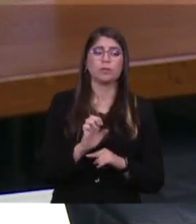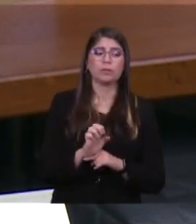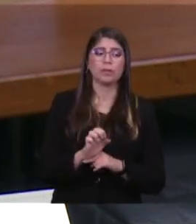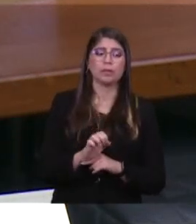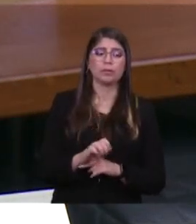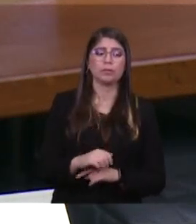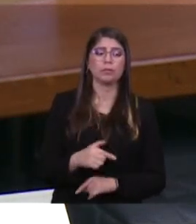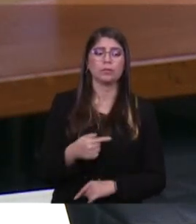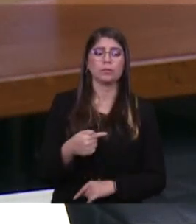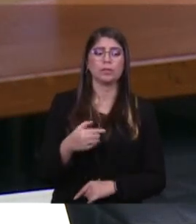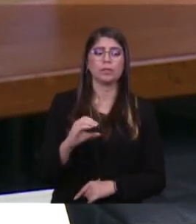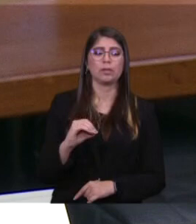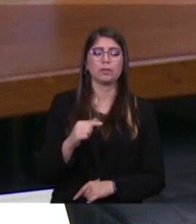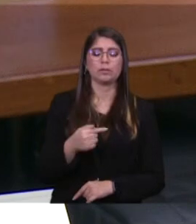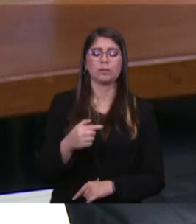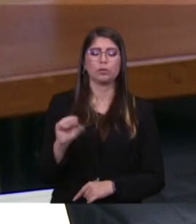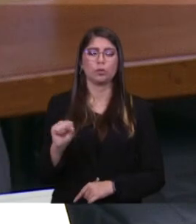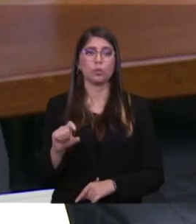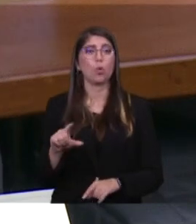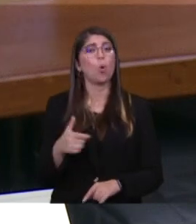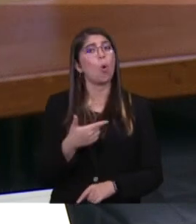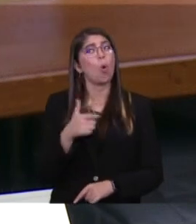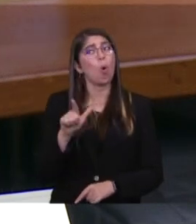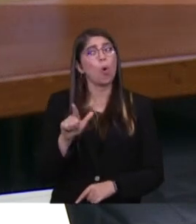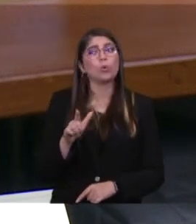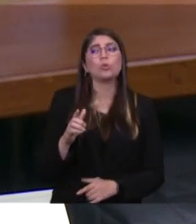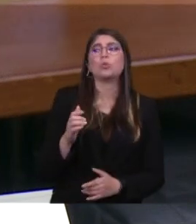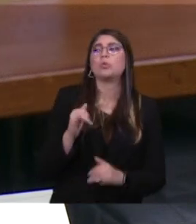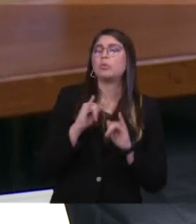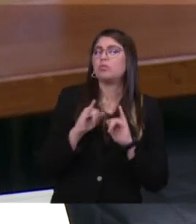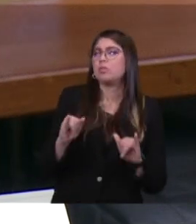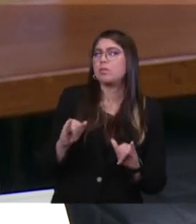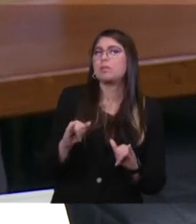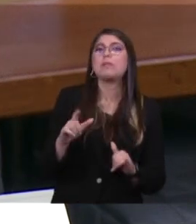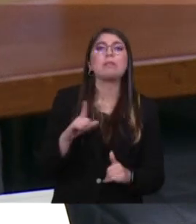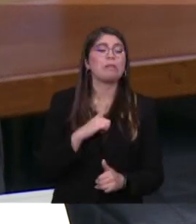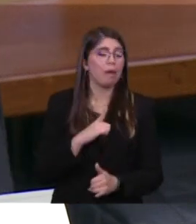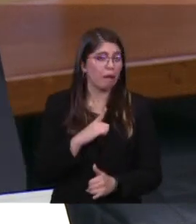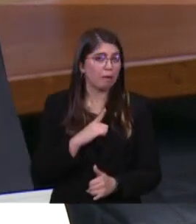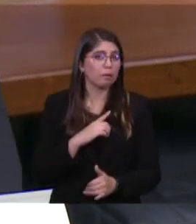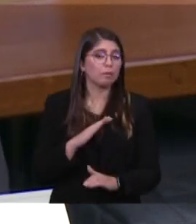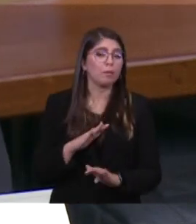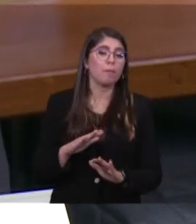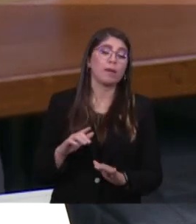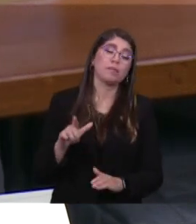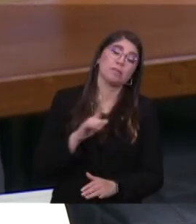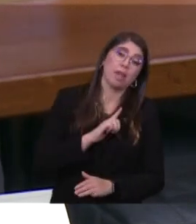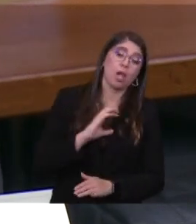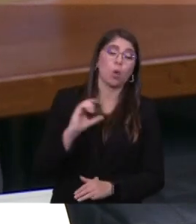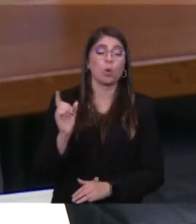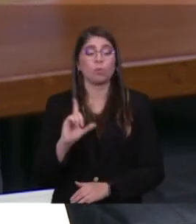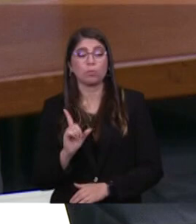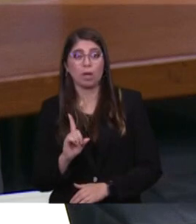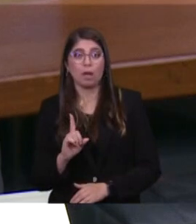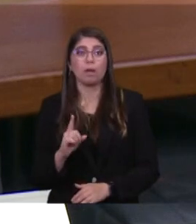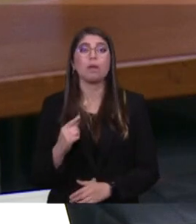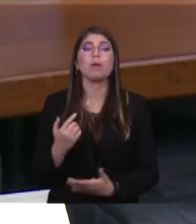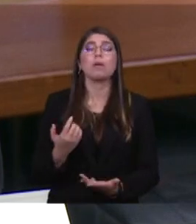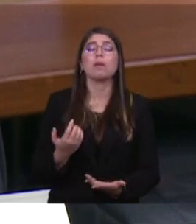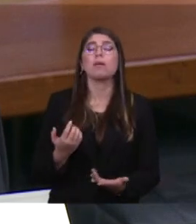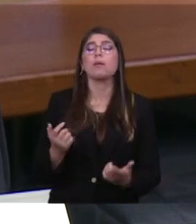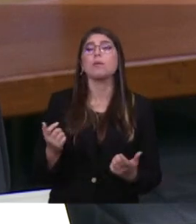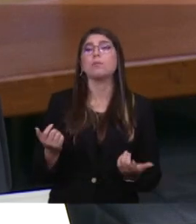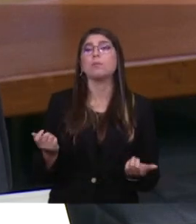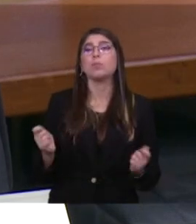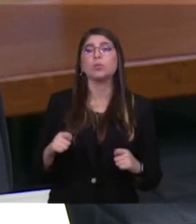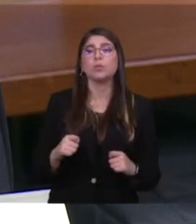7078, e outros defendem que há espaço, como os demais autores, não havendo ou havendo espaço para invocação